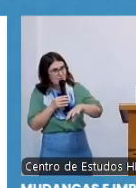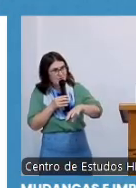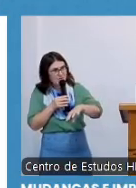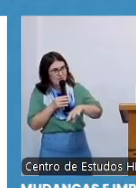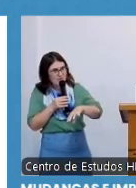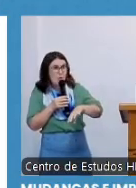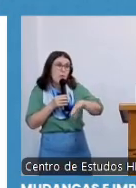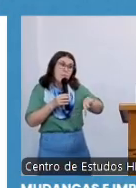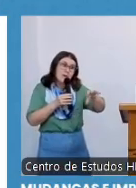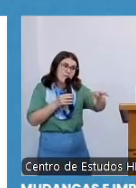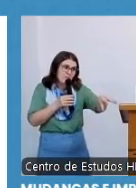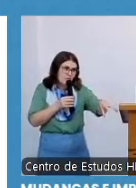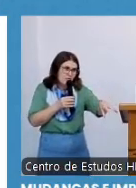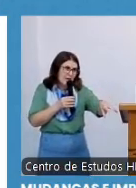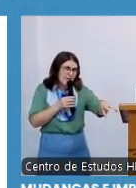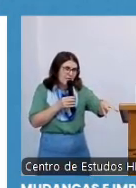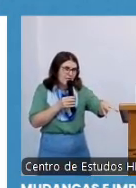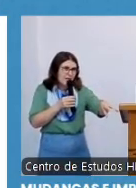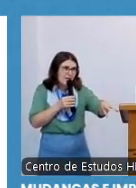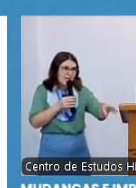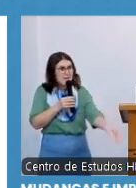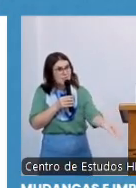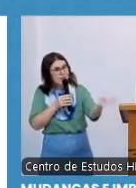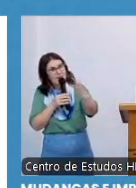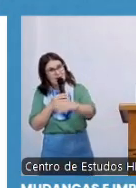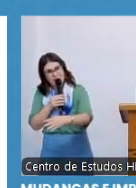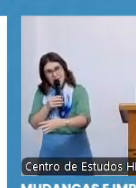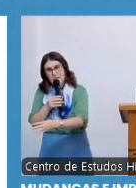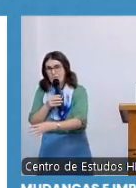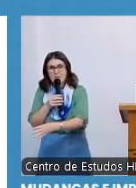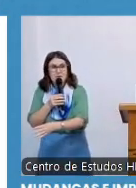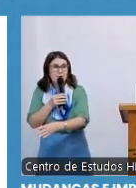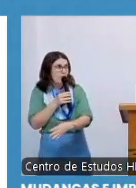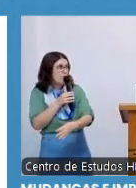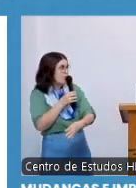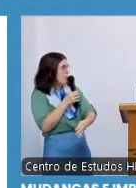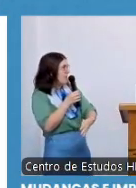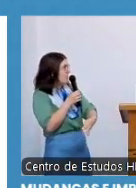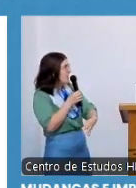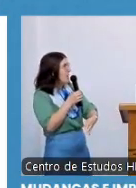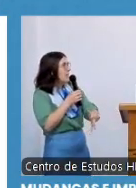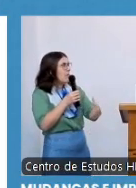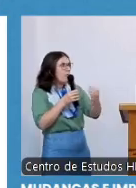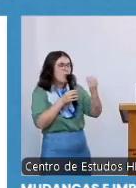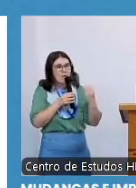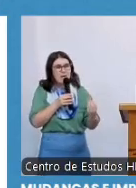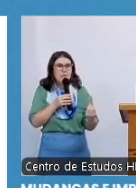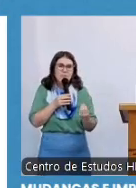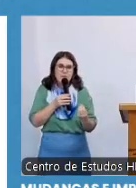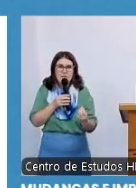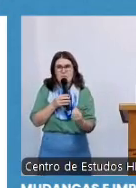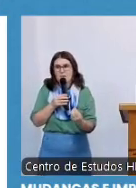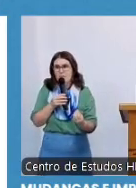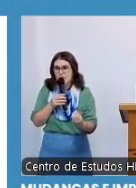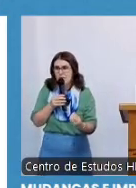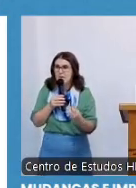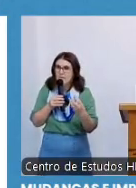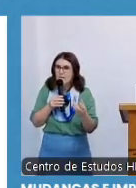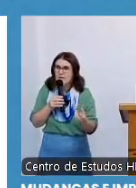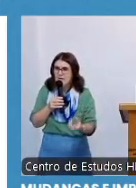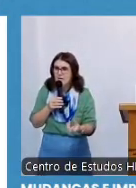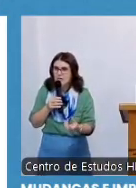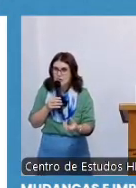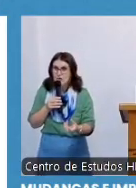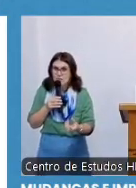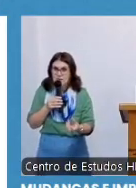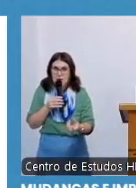aquelas pesquisas com bancos de dados que não têm relação com o material biológico humano. E ao colocarem no mesmo capítulo e não